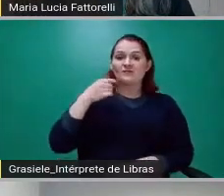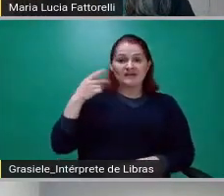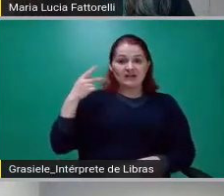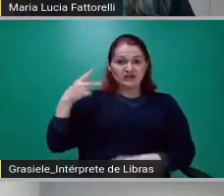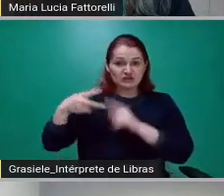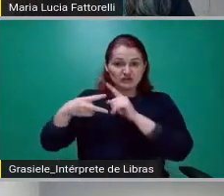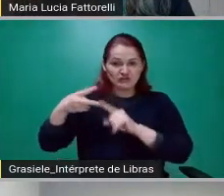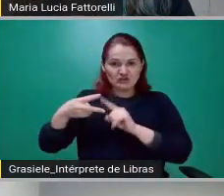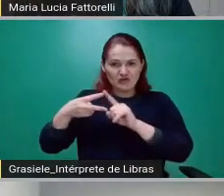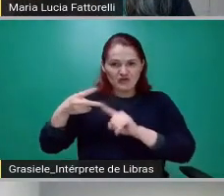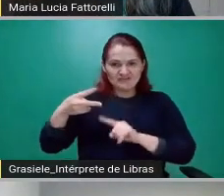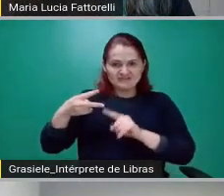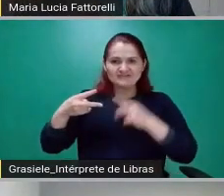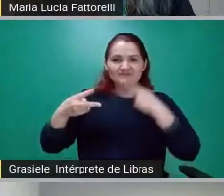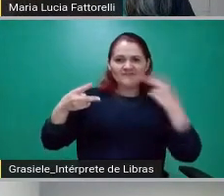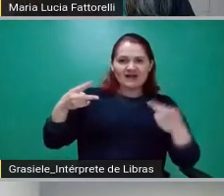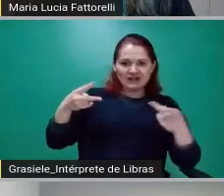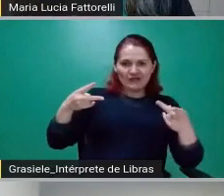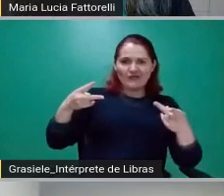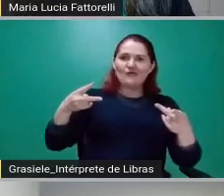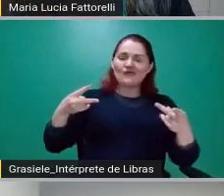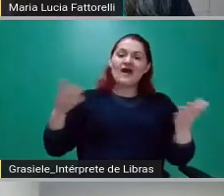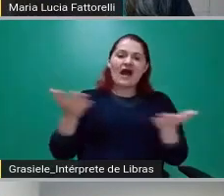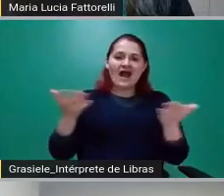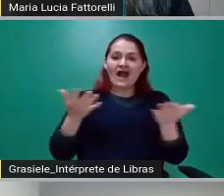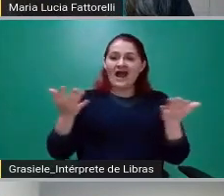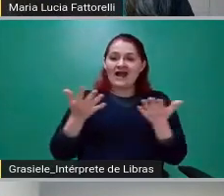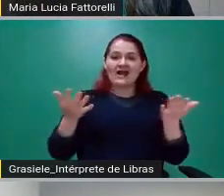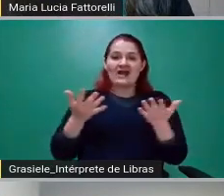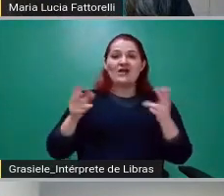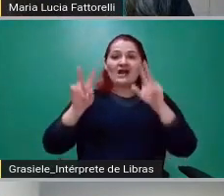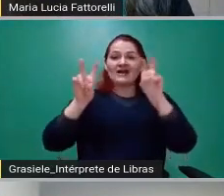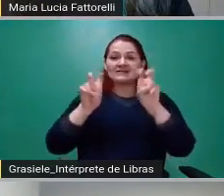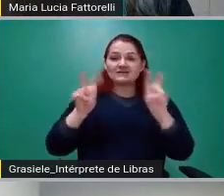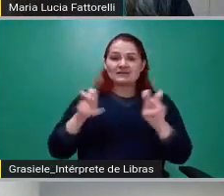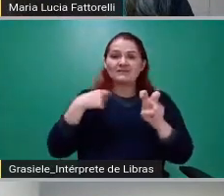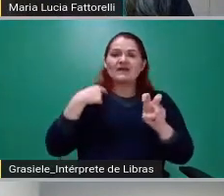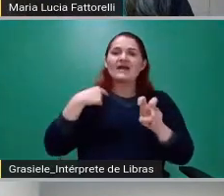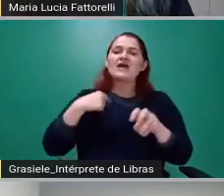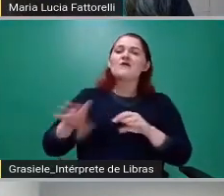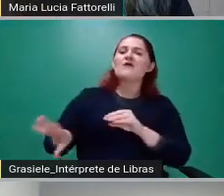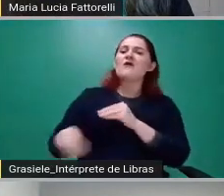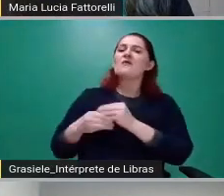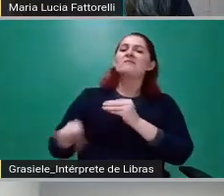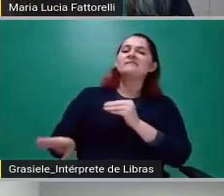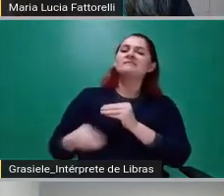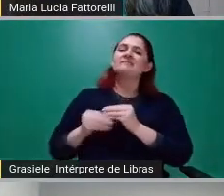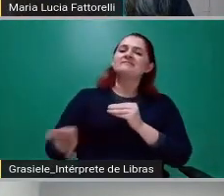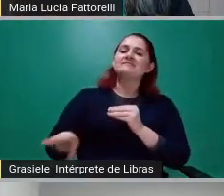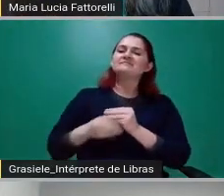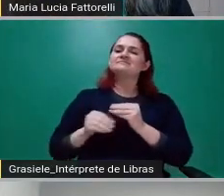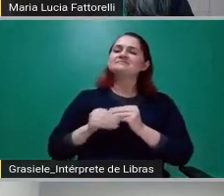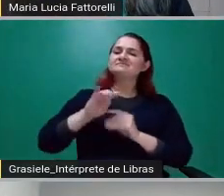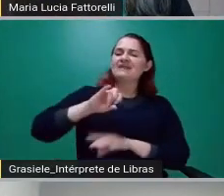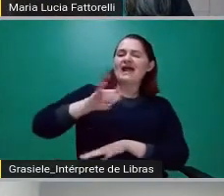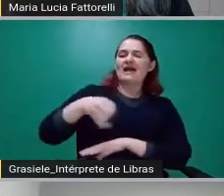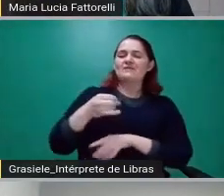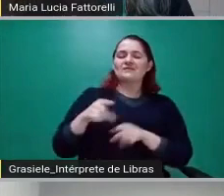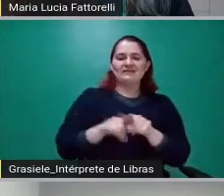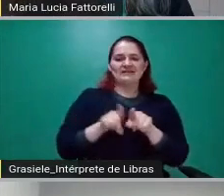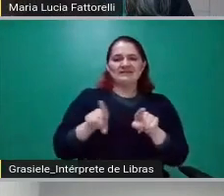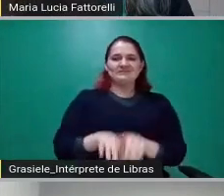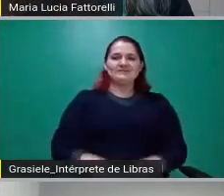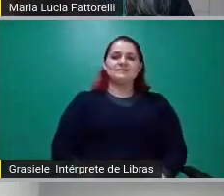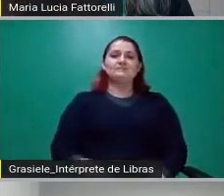sobre as águas revoltas dos temas que já descortinaram aqui. O professor,